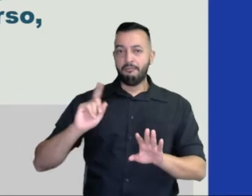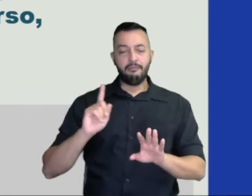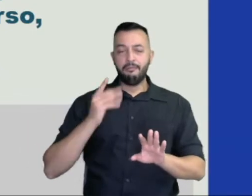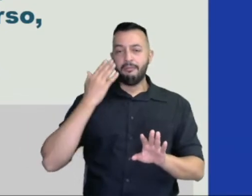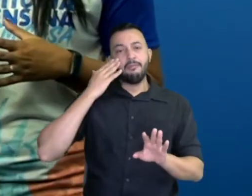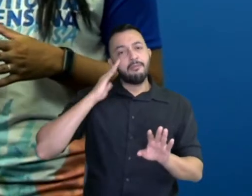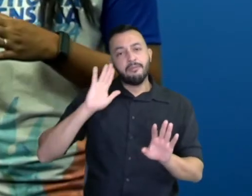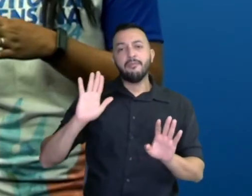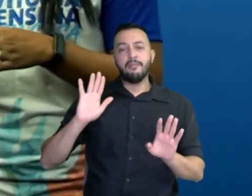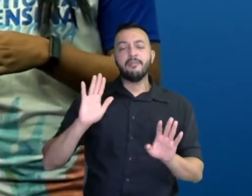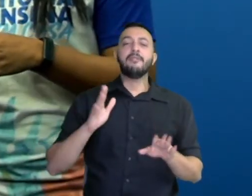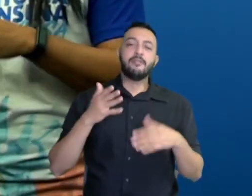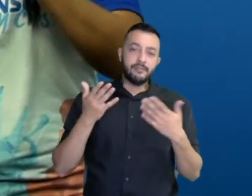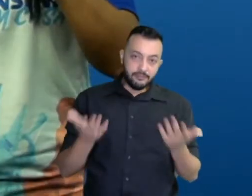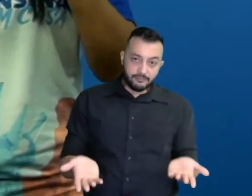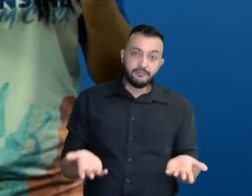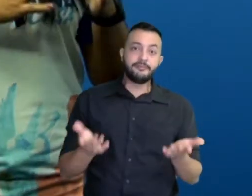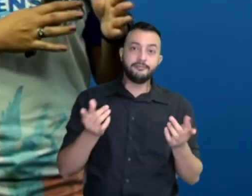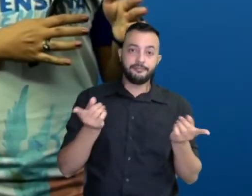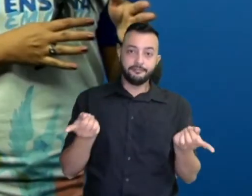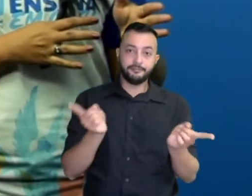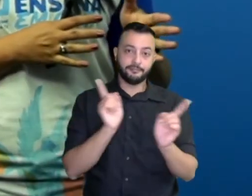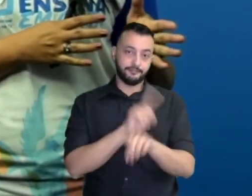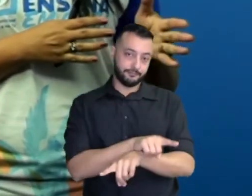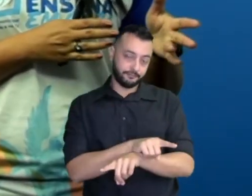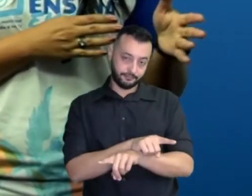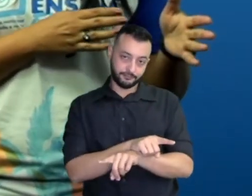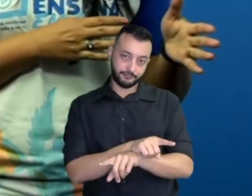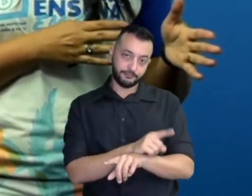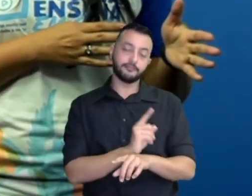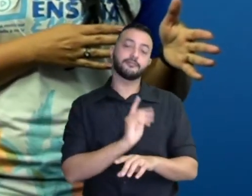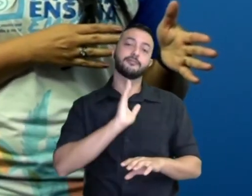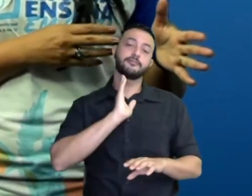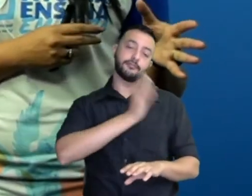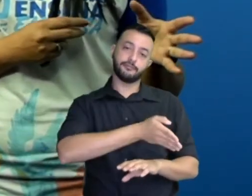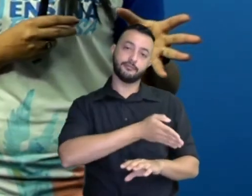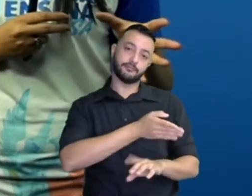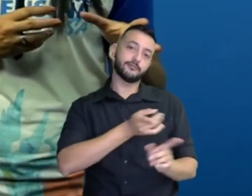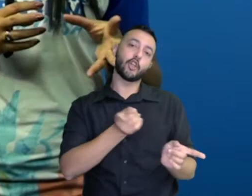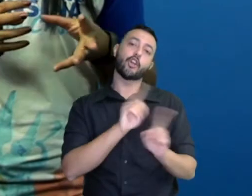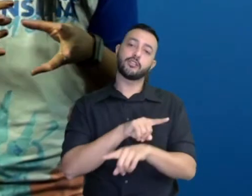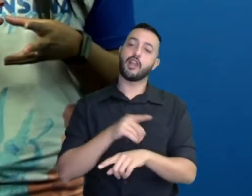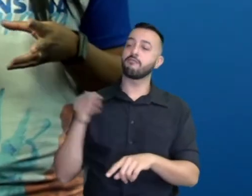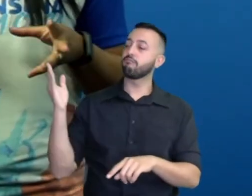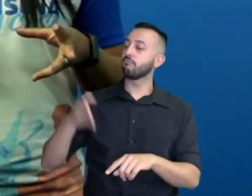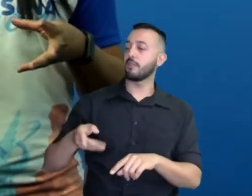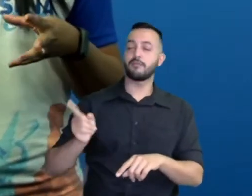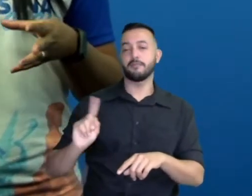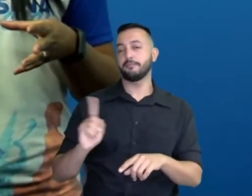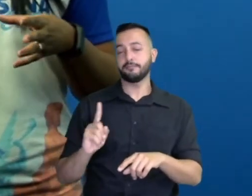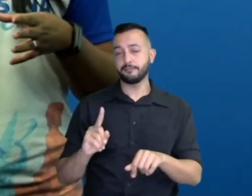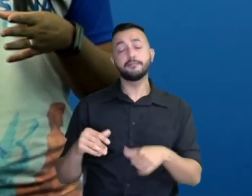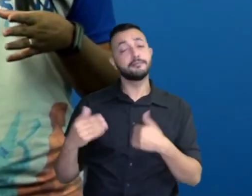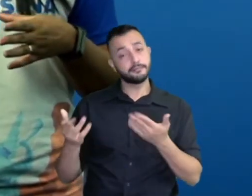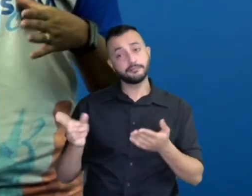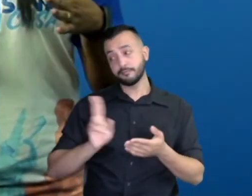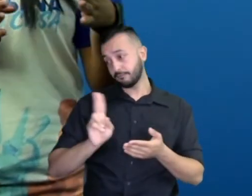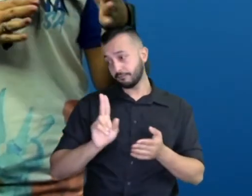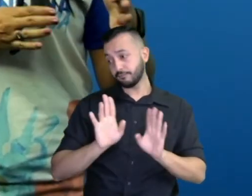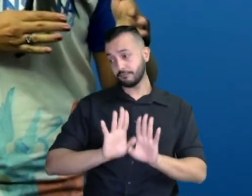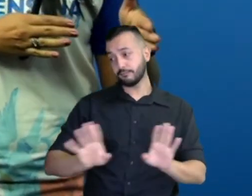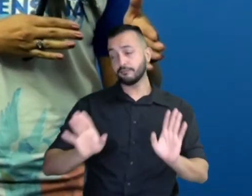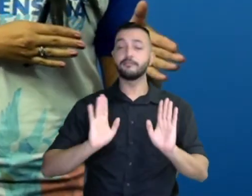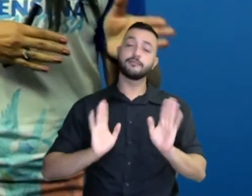Ou seja, ele é o contrário do artículo determinado. E aí isso ajuda porque o próprio nome já diz,